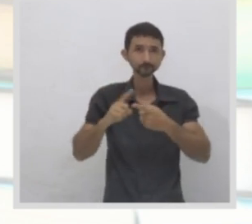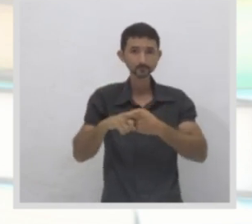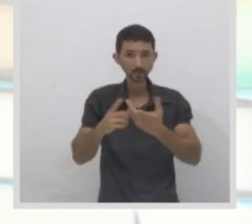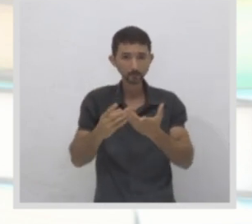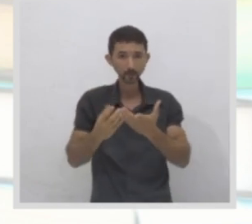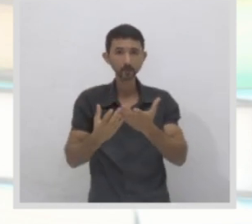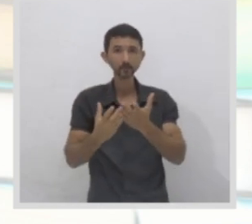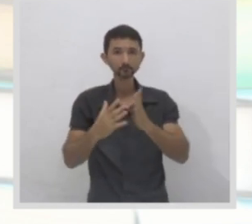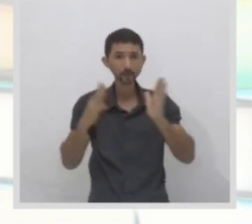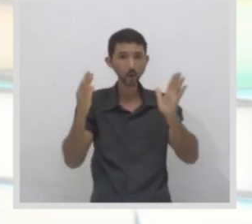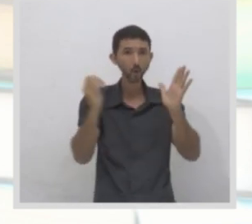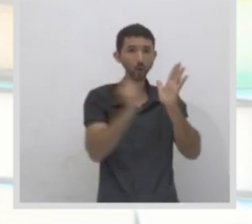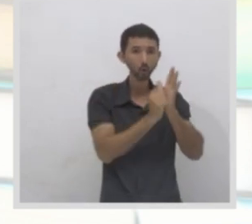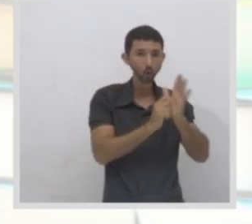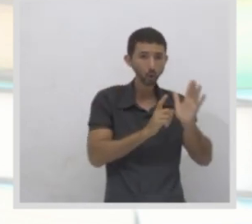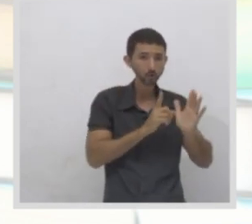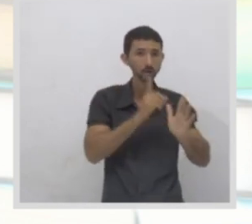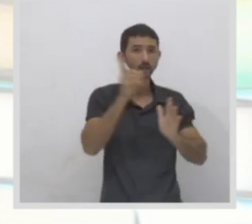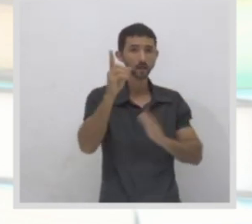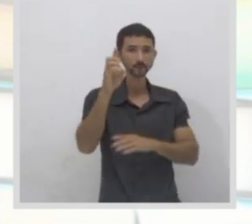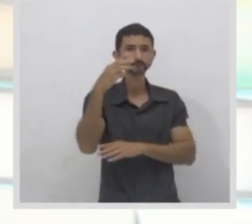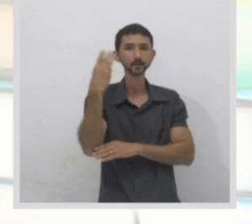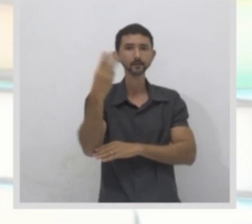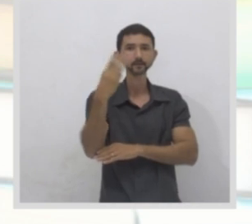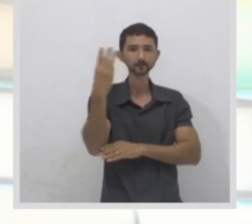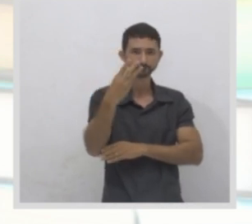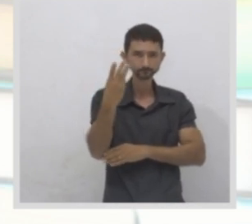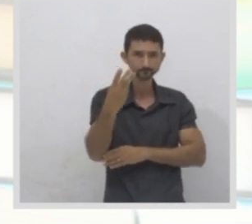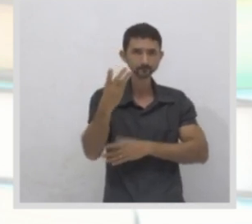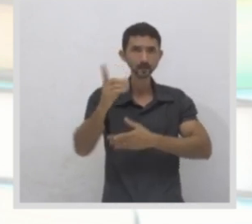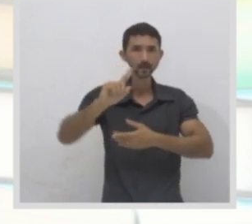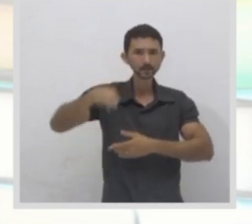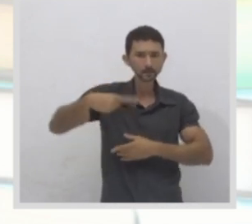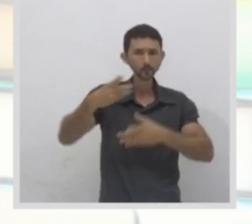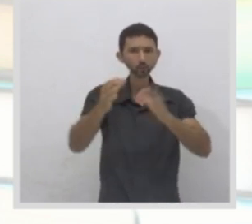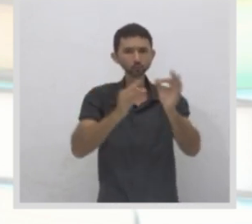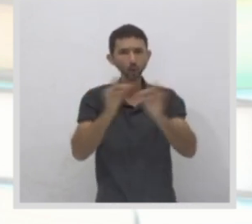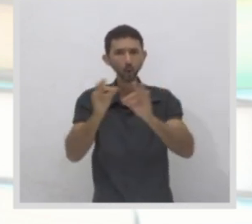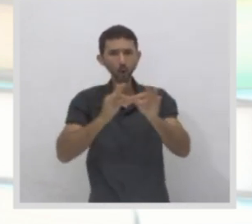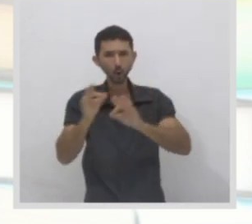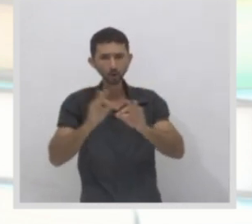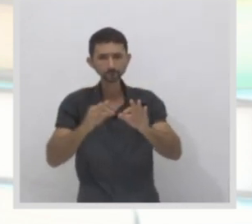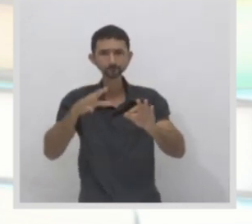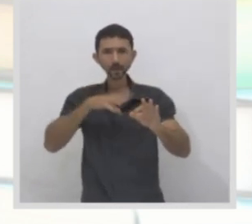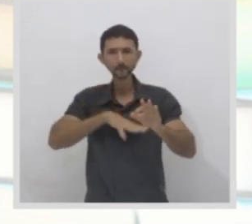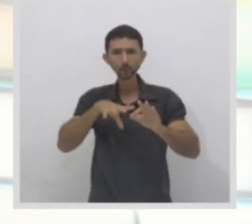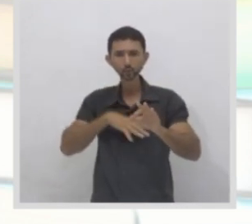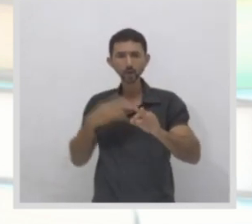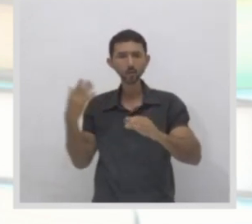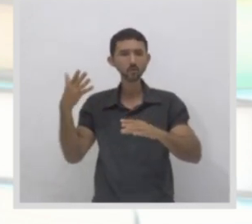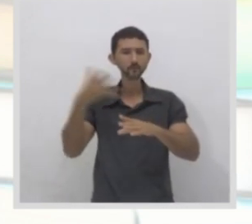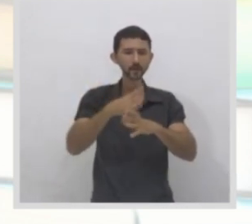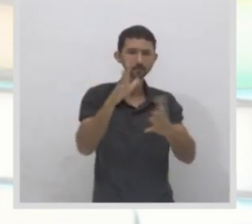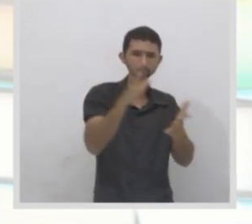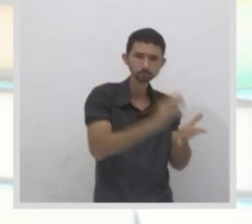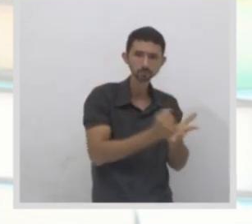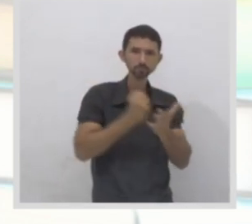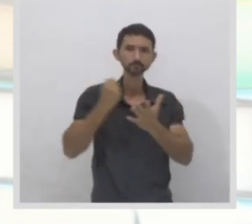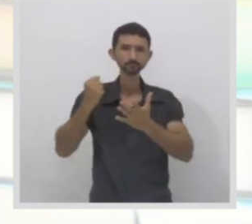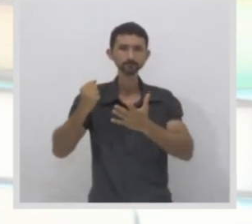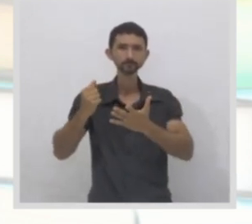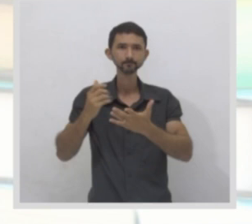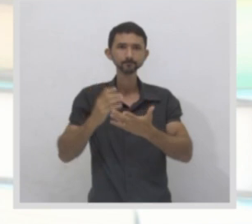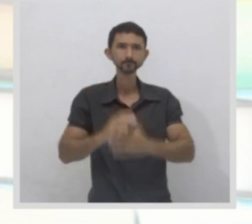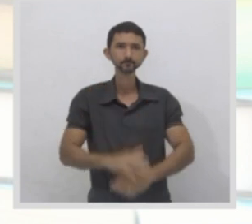colônia naquela região, que depois foi desarticulada pela chegada e retomada desse território pelos portugueses.